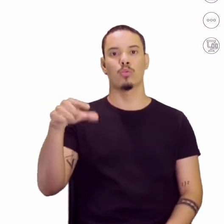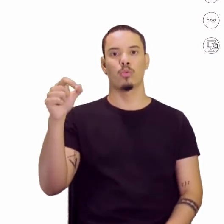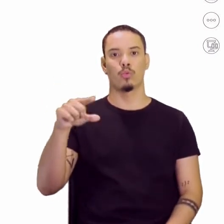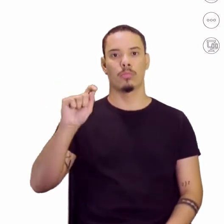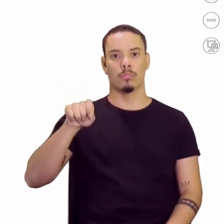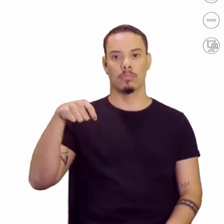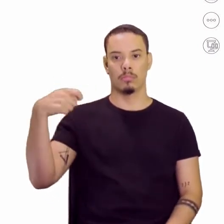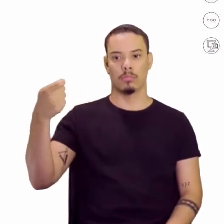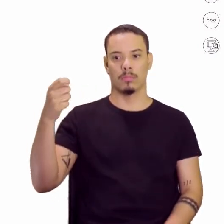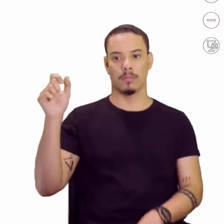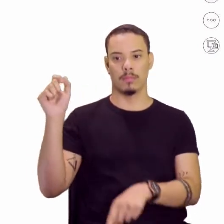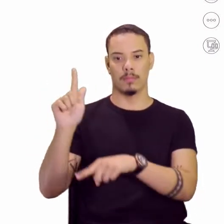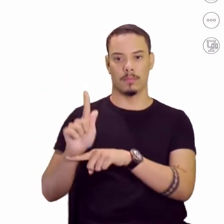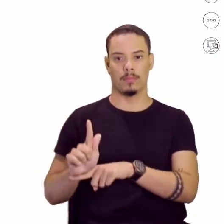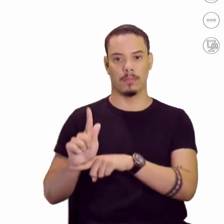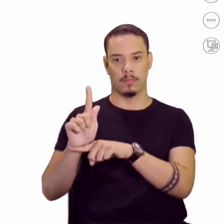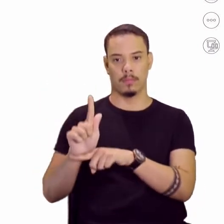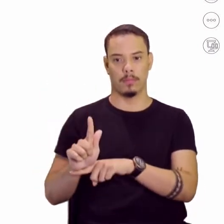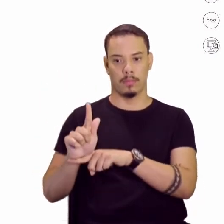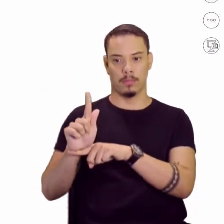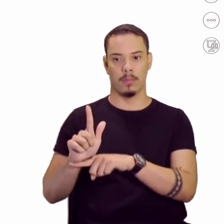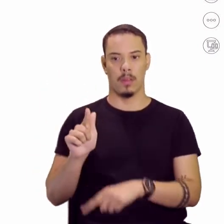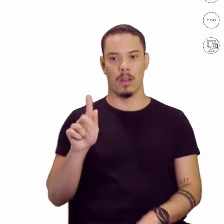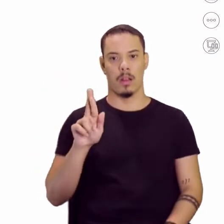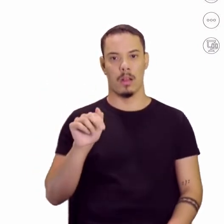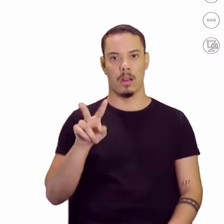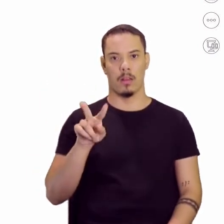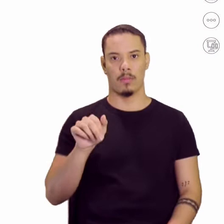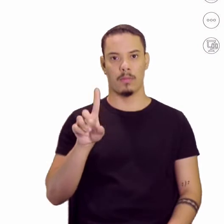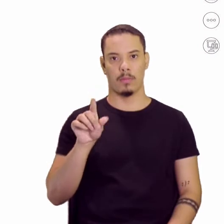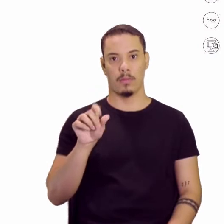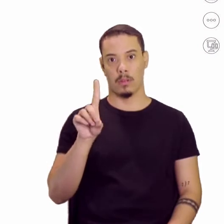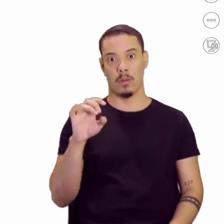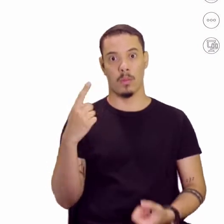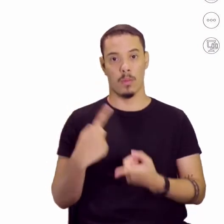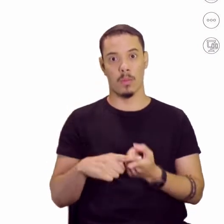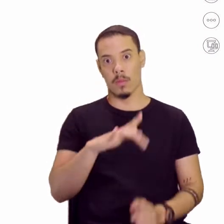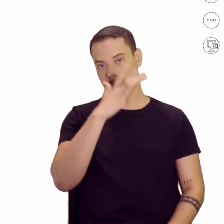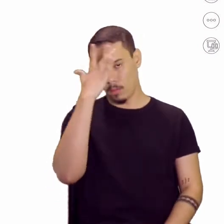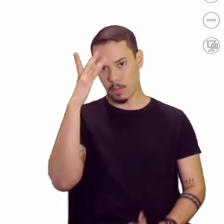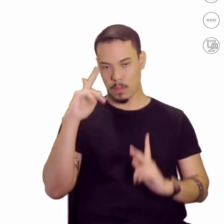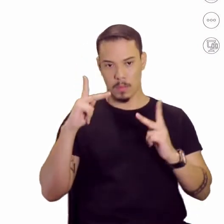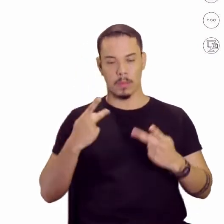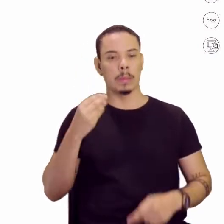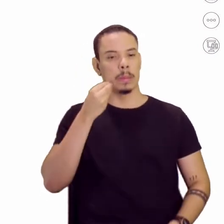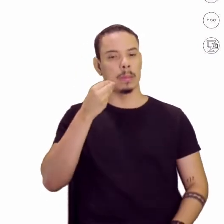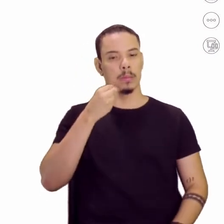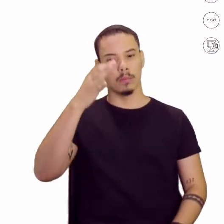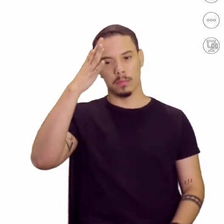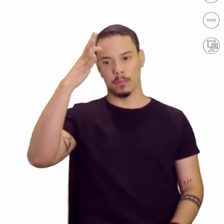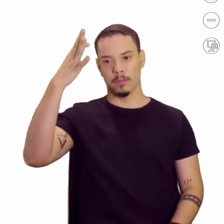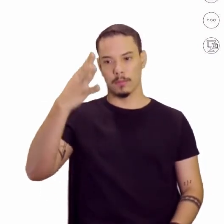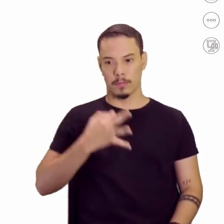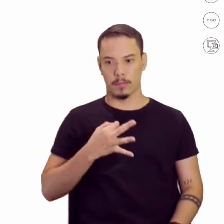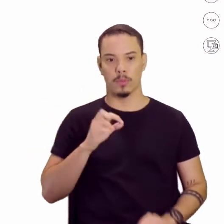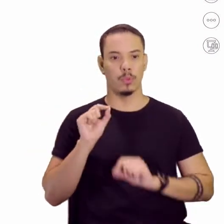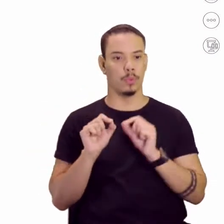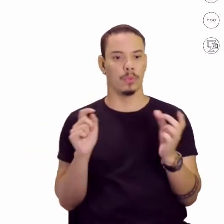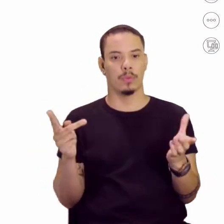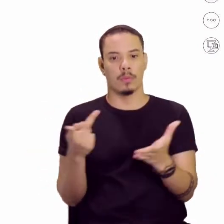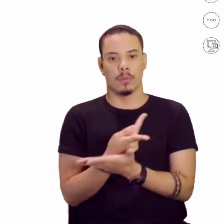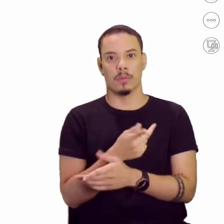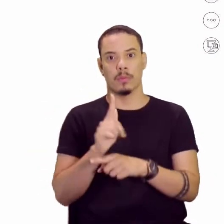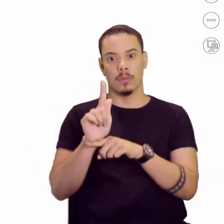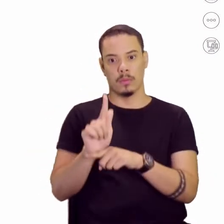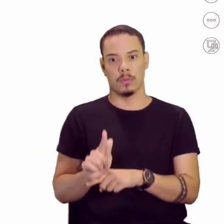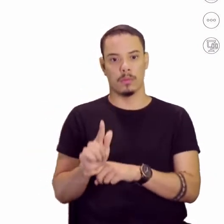a ação da gravidade, né? A tentativa do ser humano de compreender a ação da gravidade, que essa questão